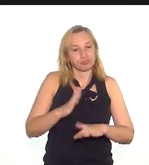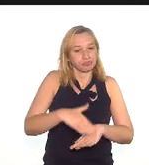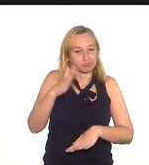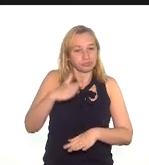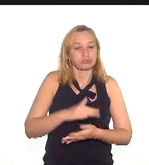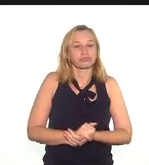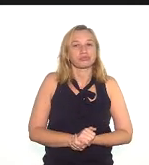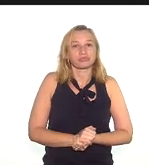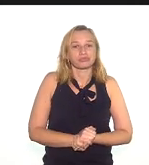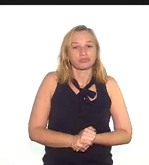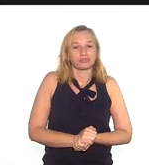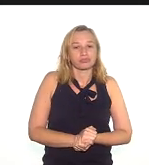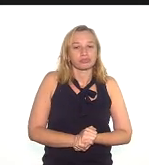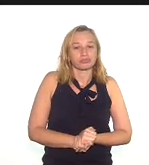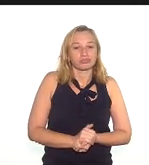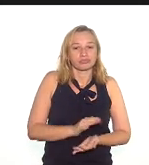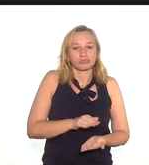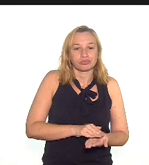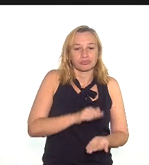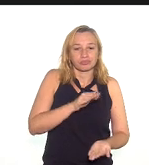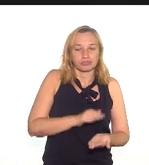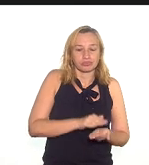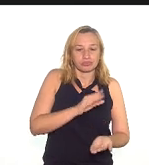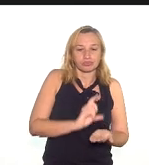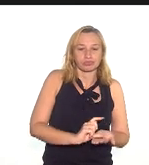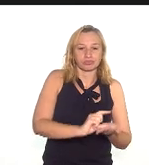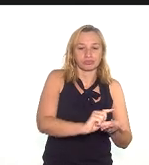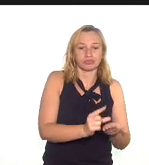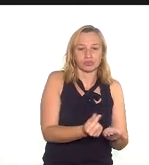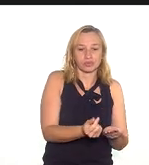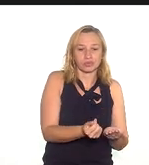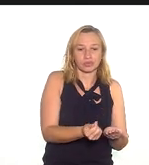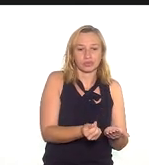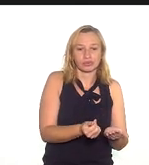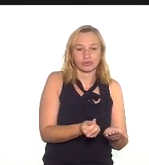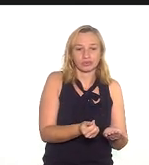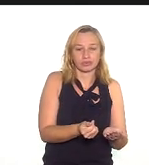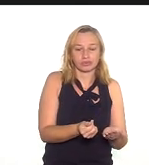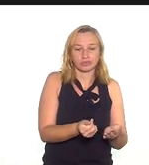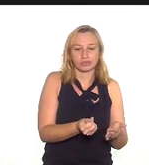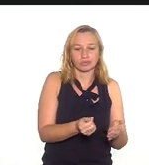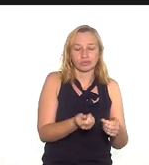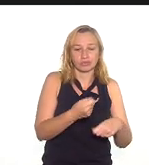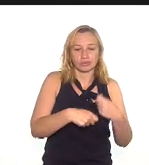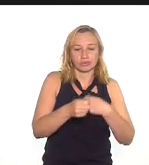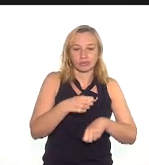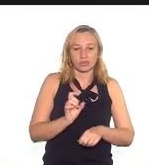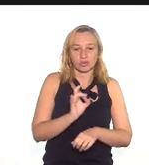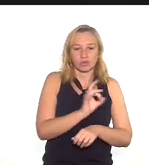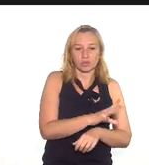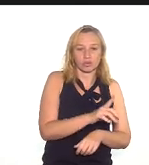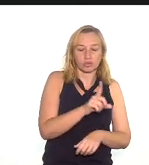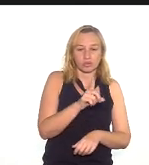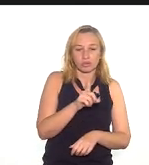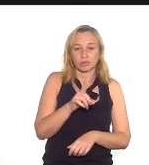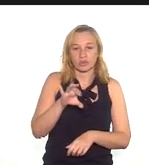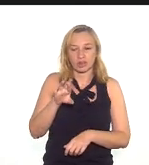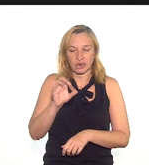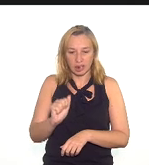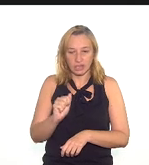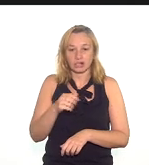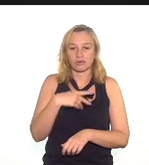frente os volumes de recursos que foram gerados ao longo dessa última década, conforme